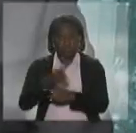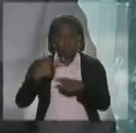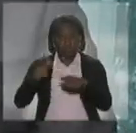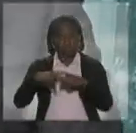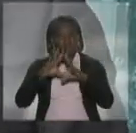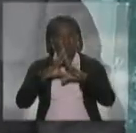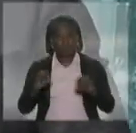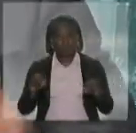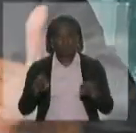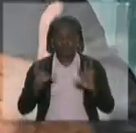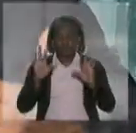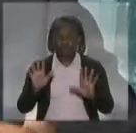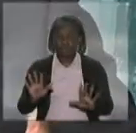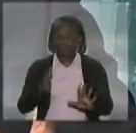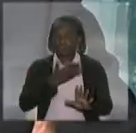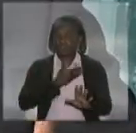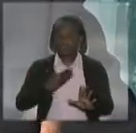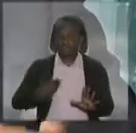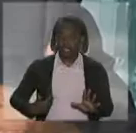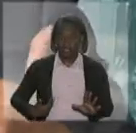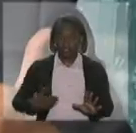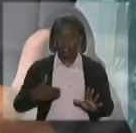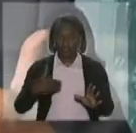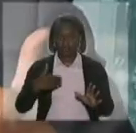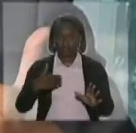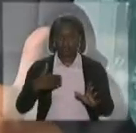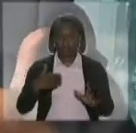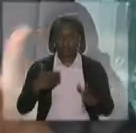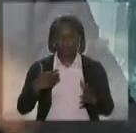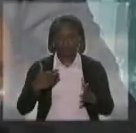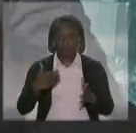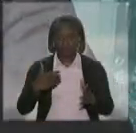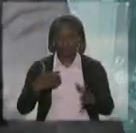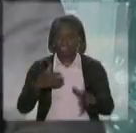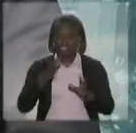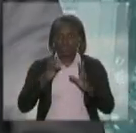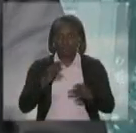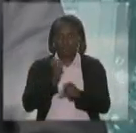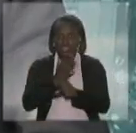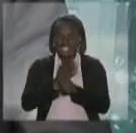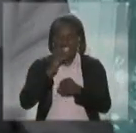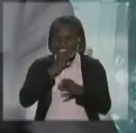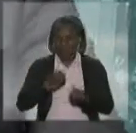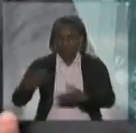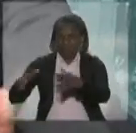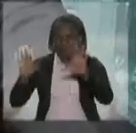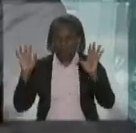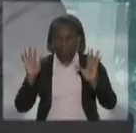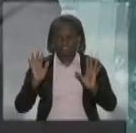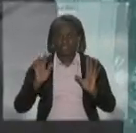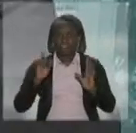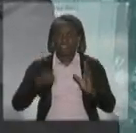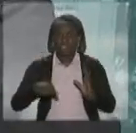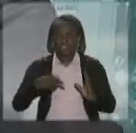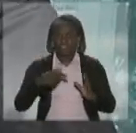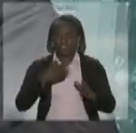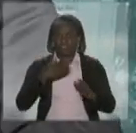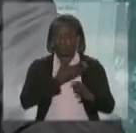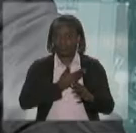crise só que o governador jogou essa batata quente para o poder